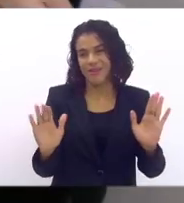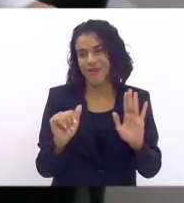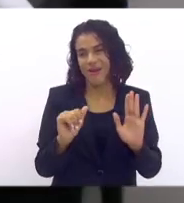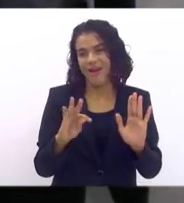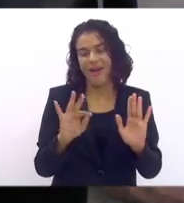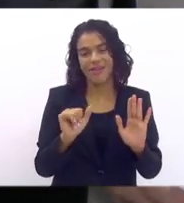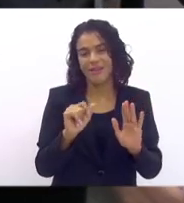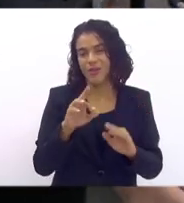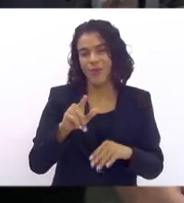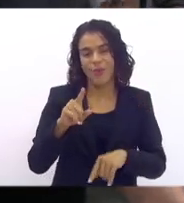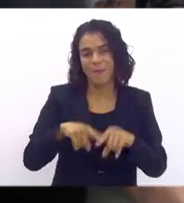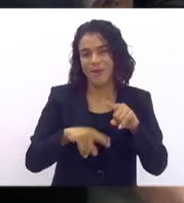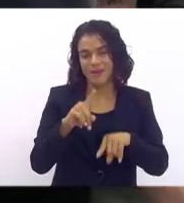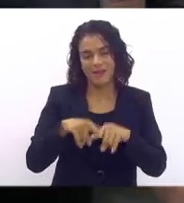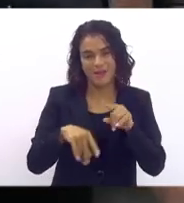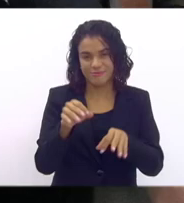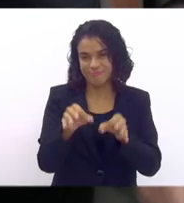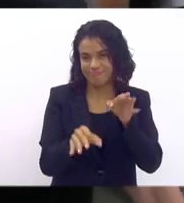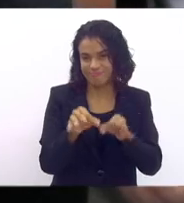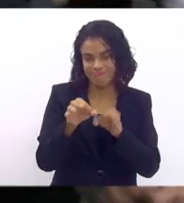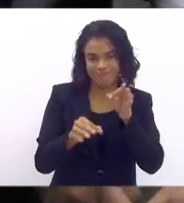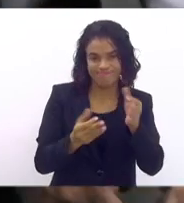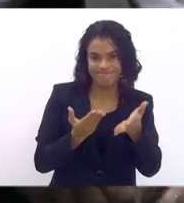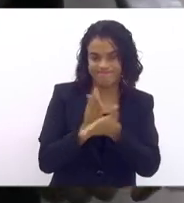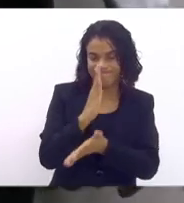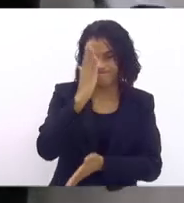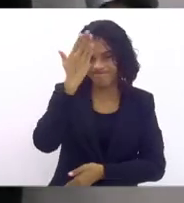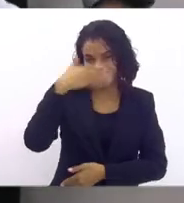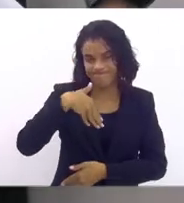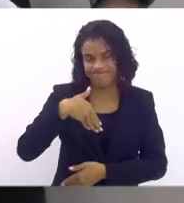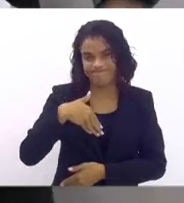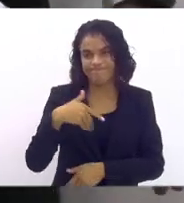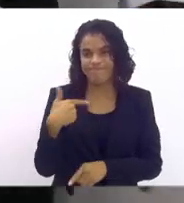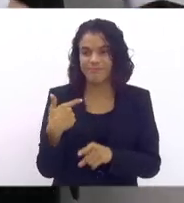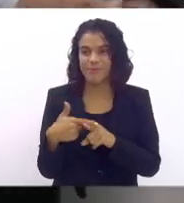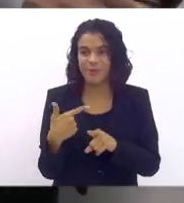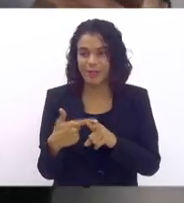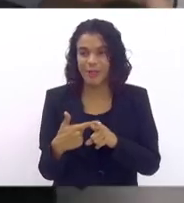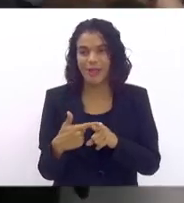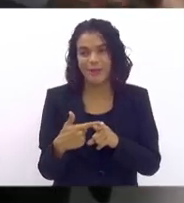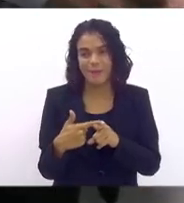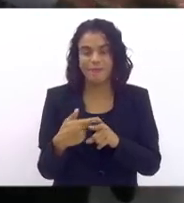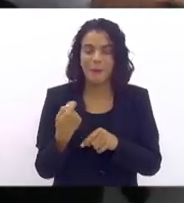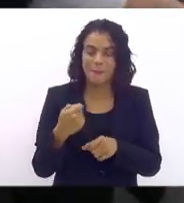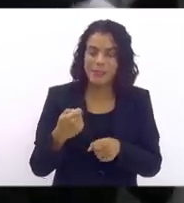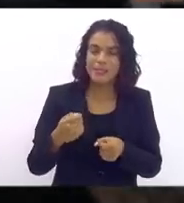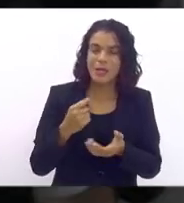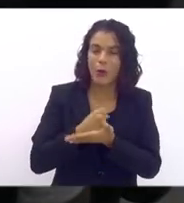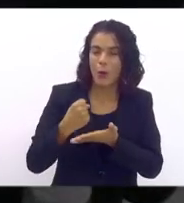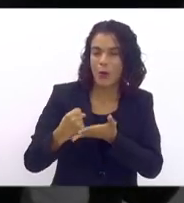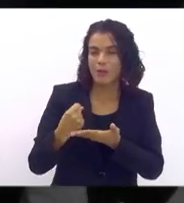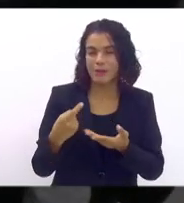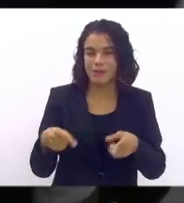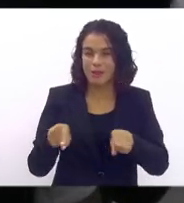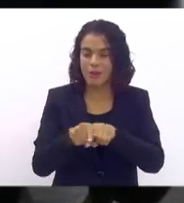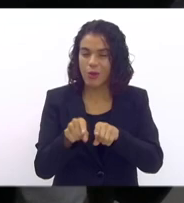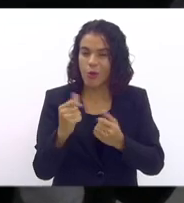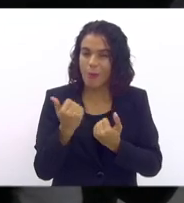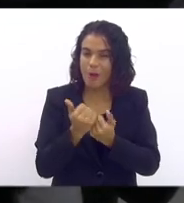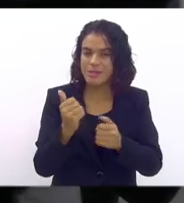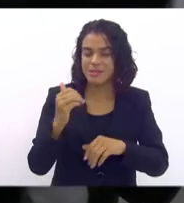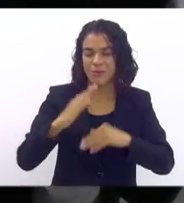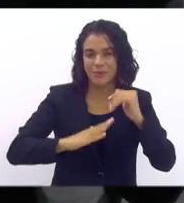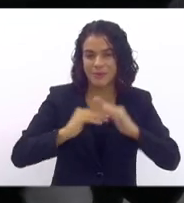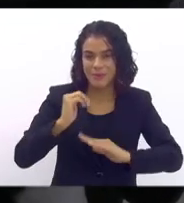jurídico para você fazer esse tipo de de de formulação até porque isso prind de convênios prec de tempo de cooperação técnica enfim algum